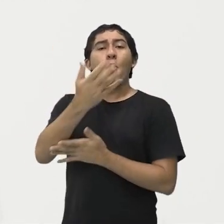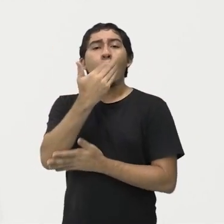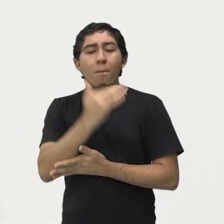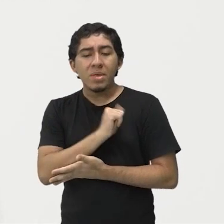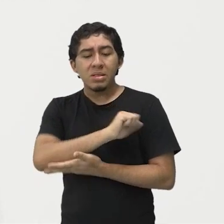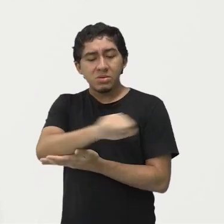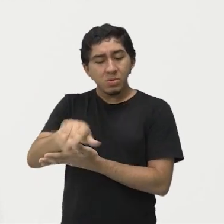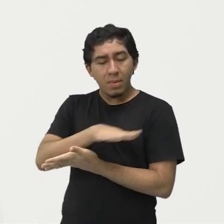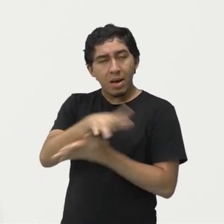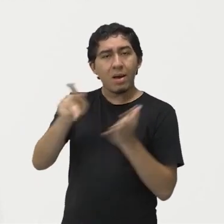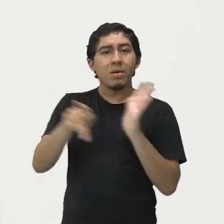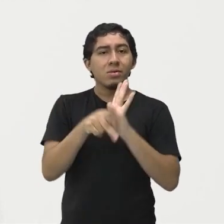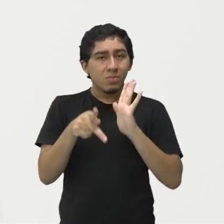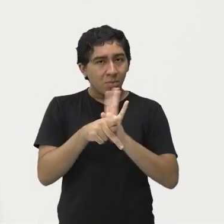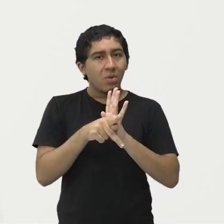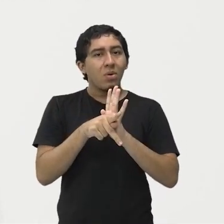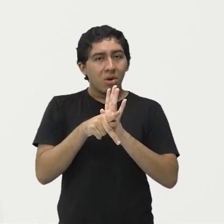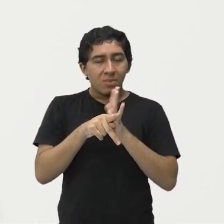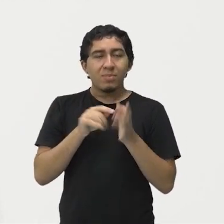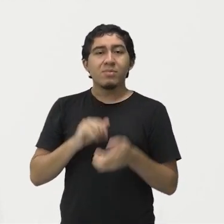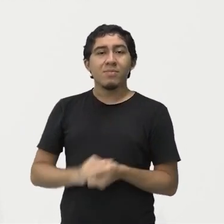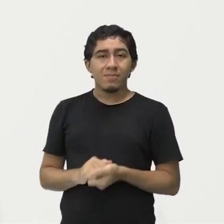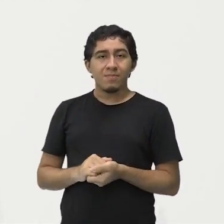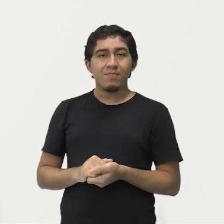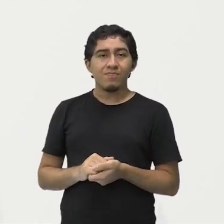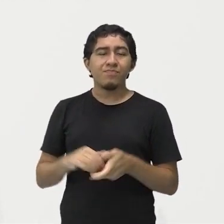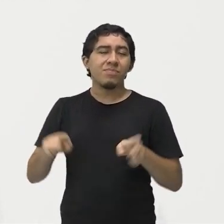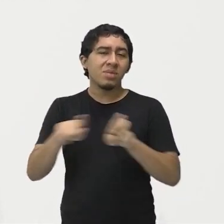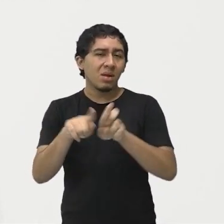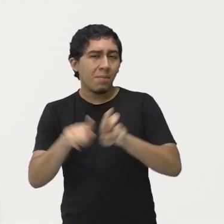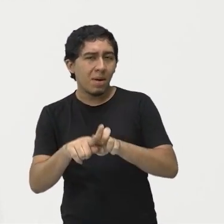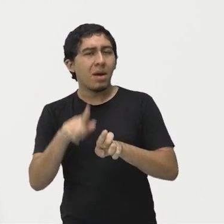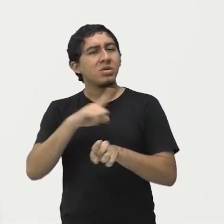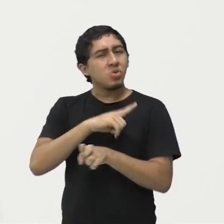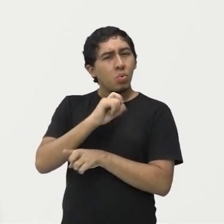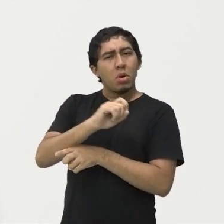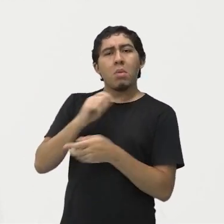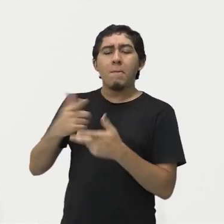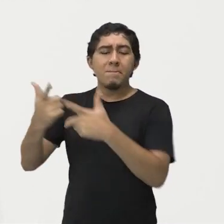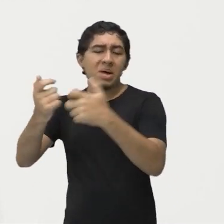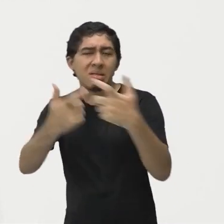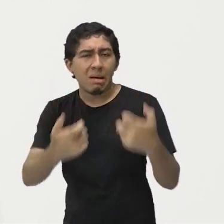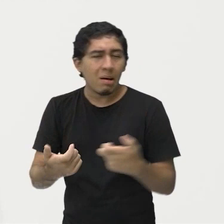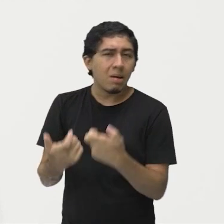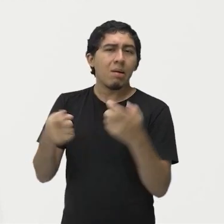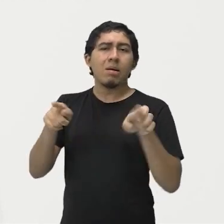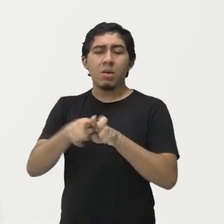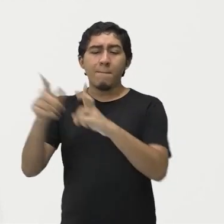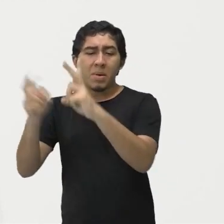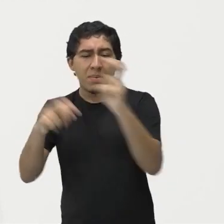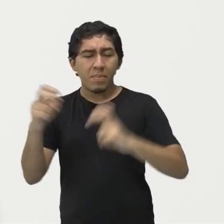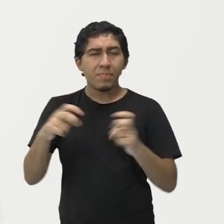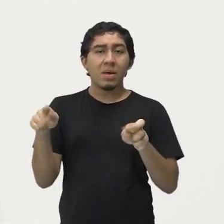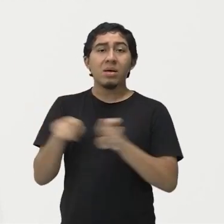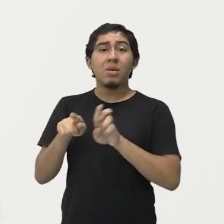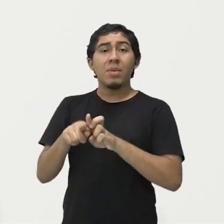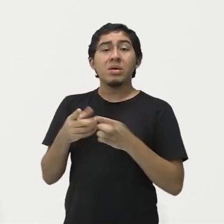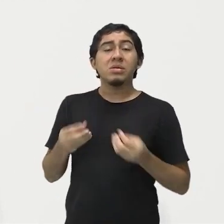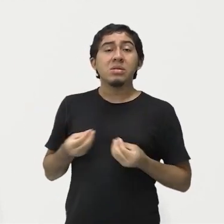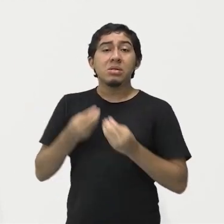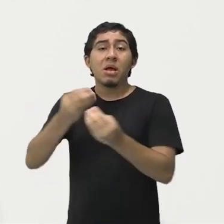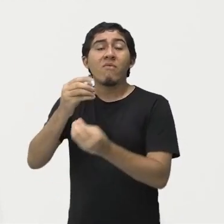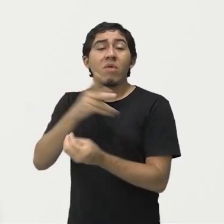destinados a isso, com batalhas, com lutas, e distribuía pão e circo para que todo